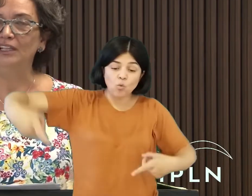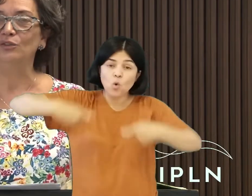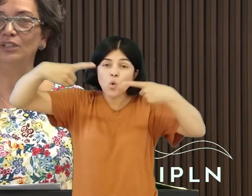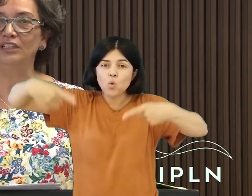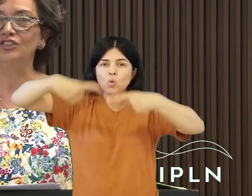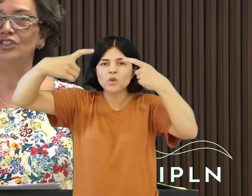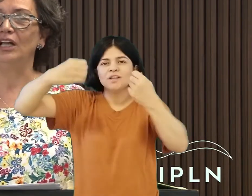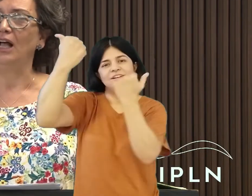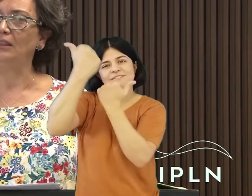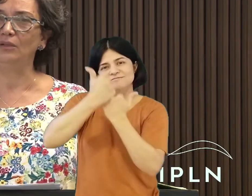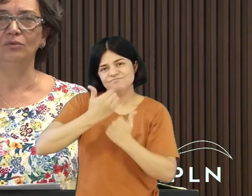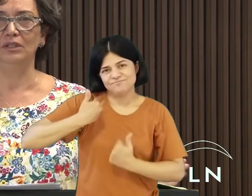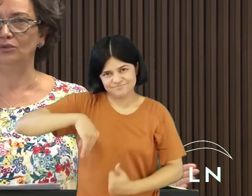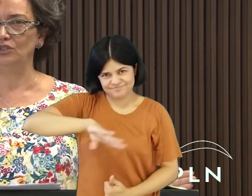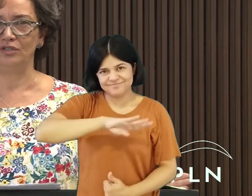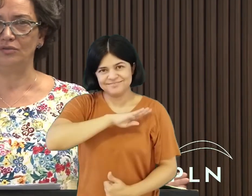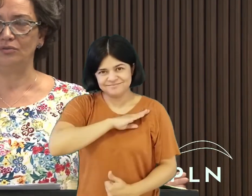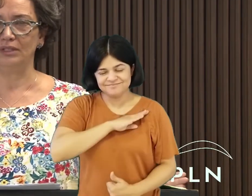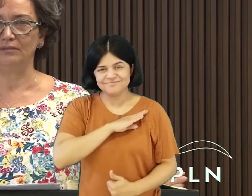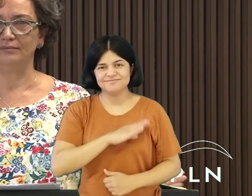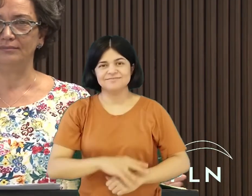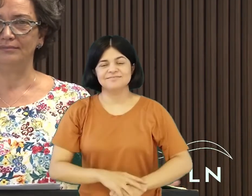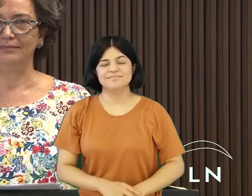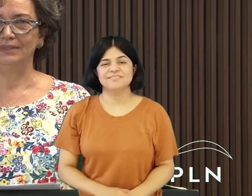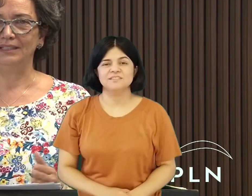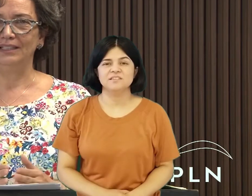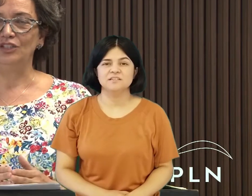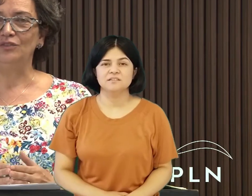luta durante a longa noite escura.